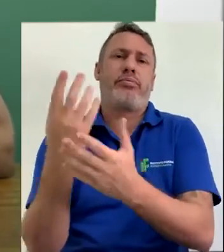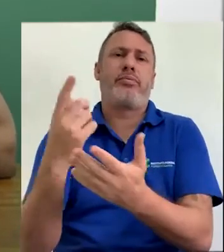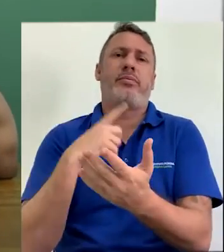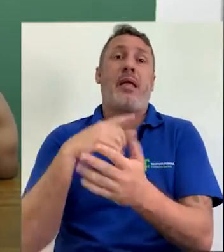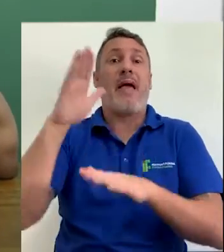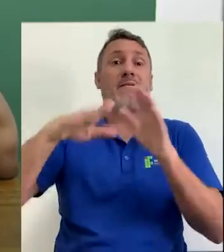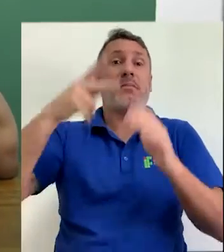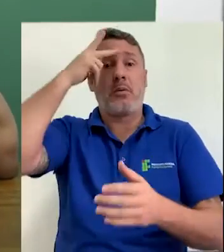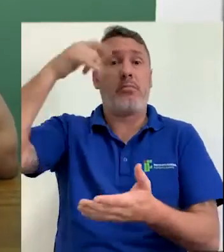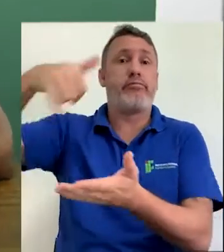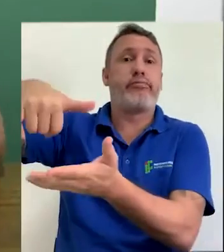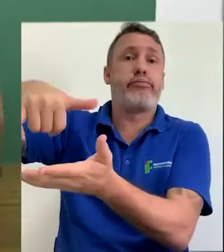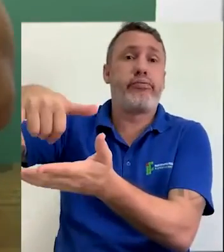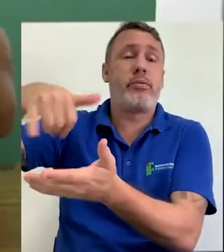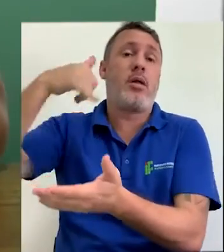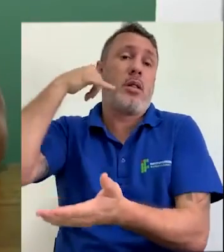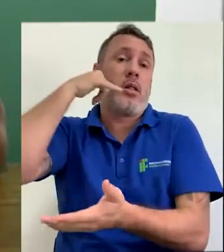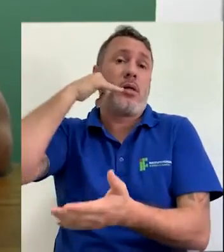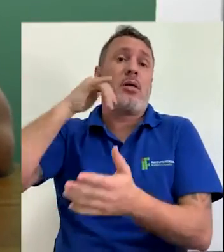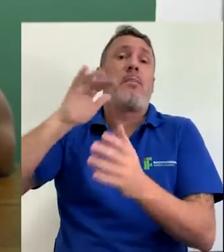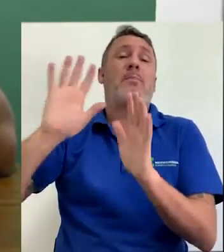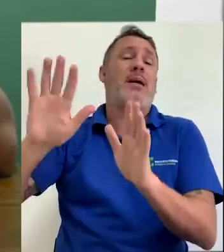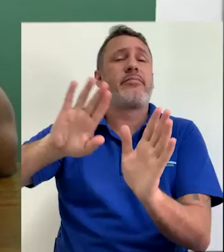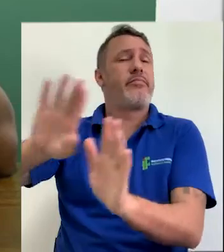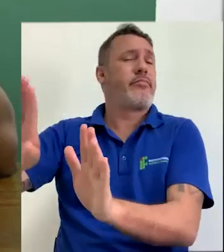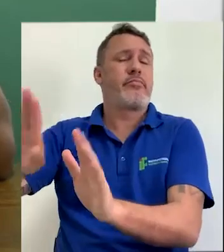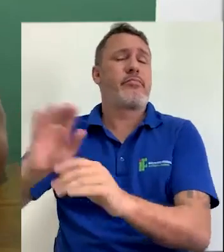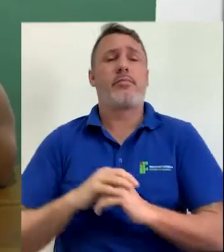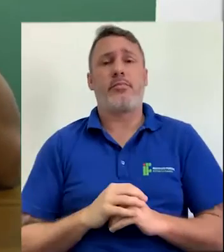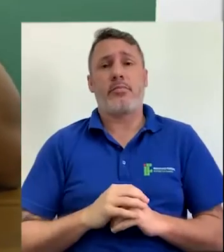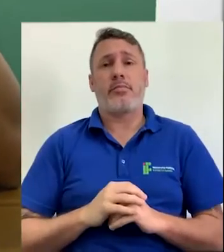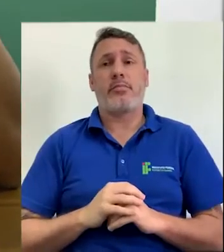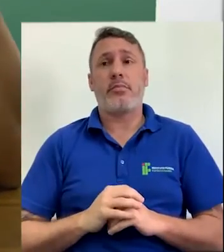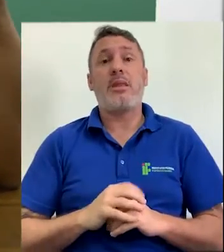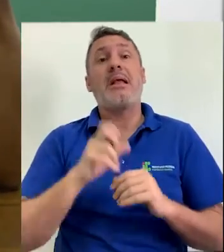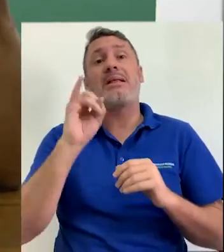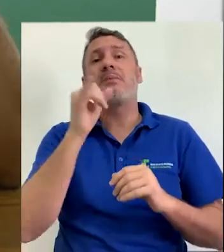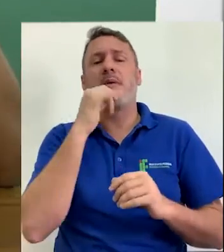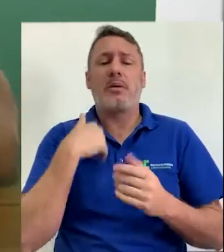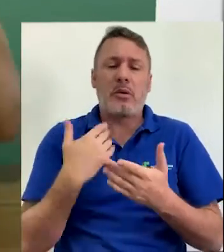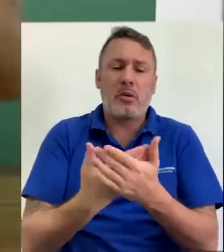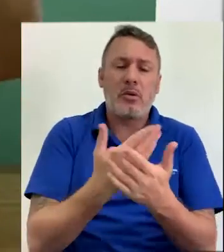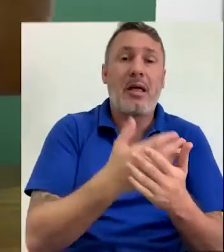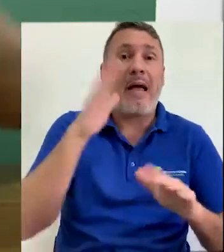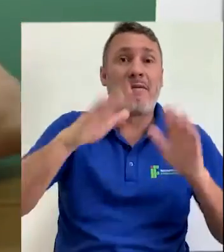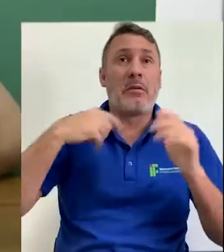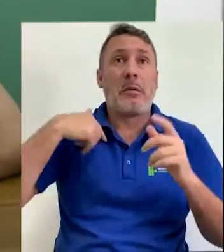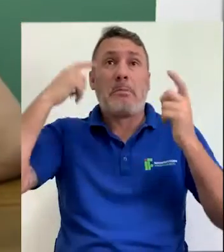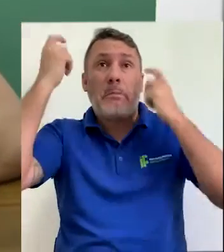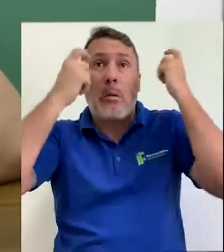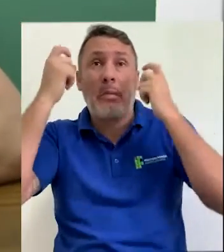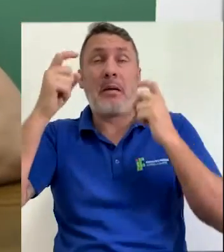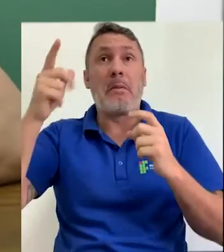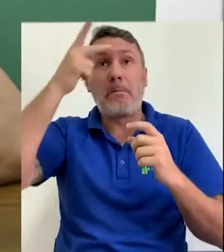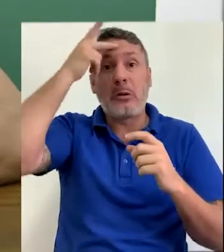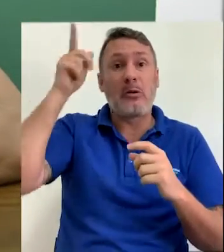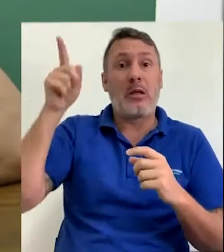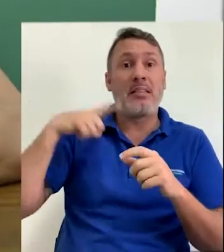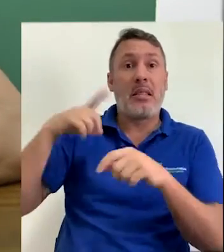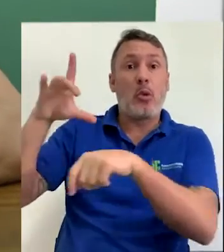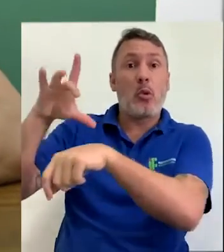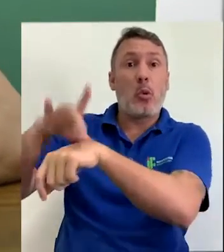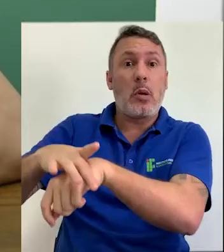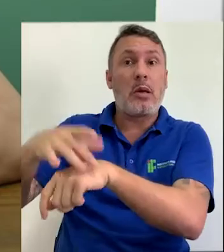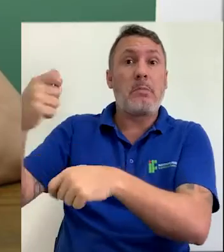ter me telefonado. Mas Bruno, e se eu preciso de atender pessoas que estão doentes, o meu